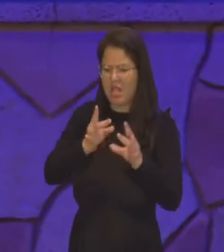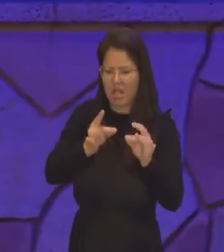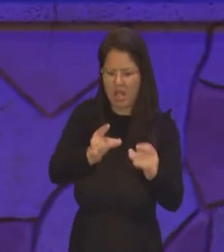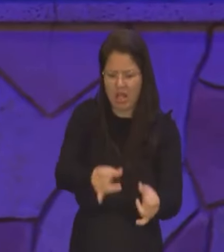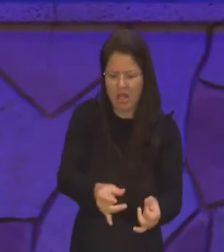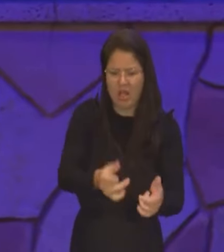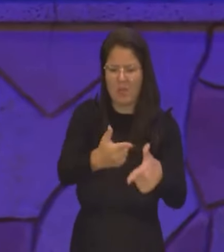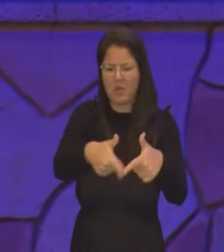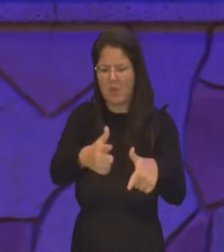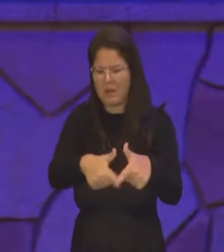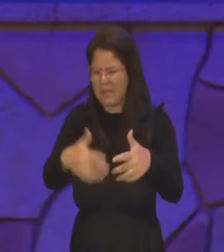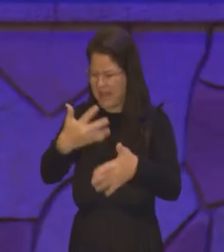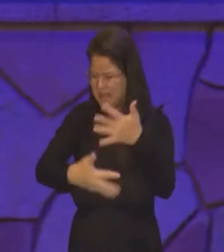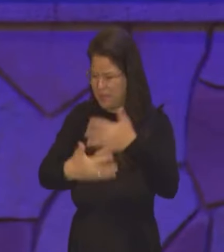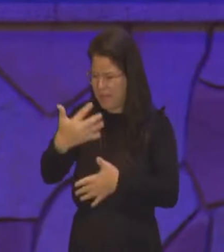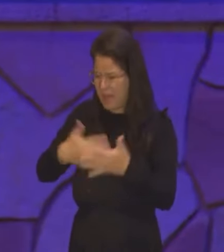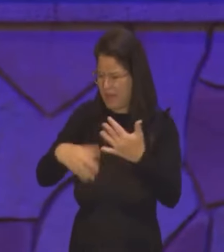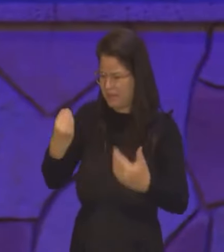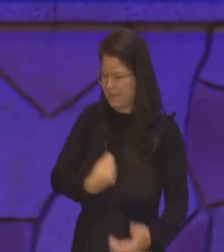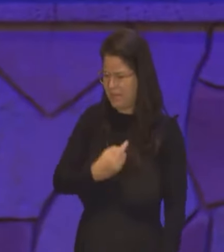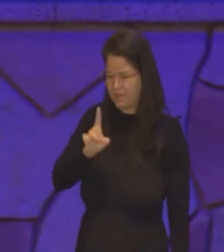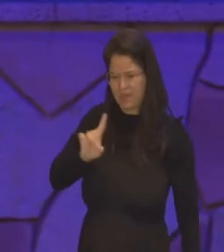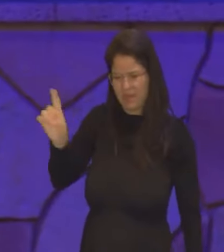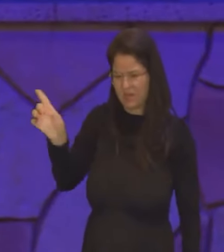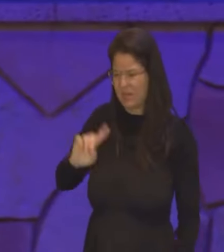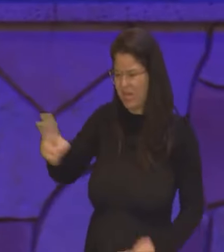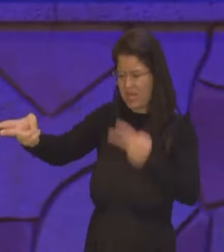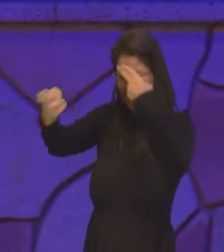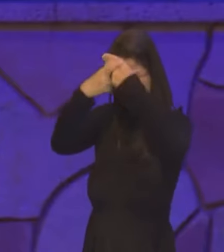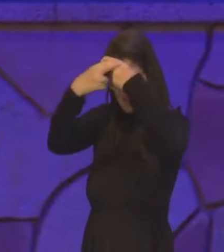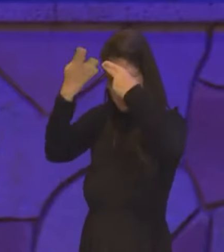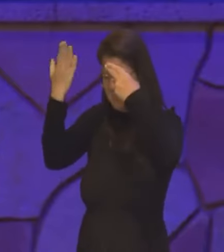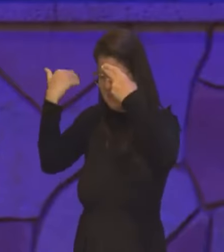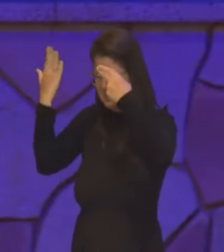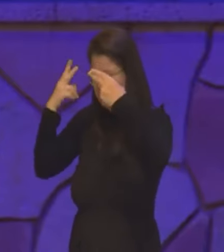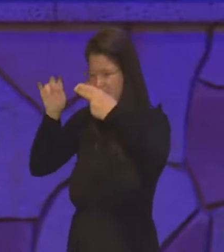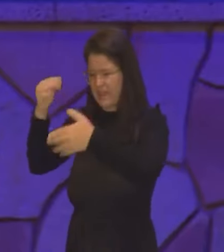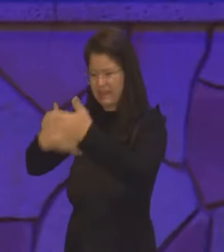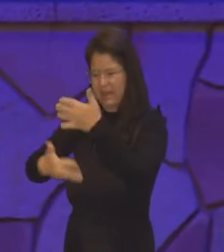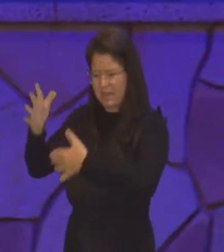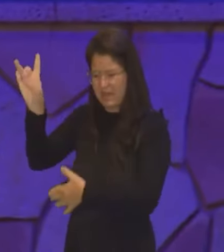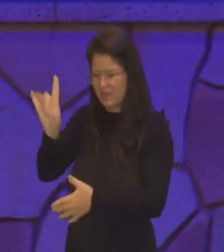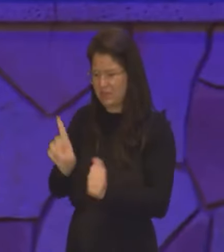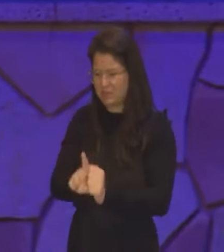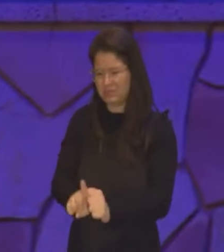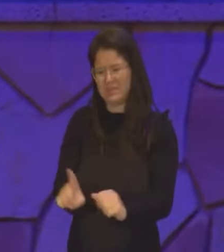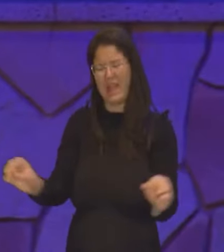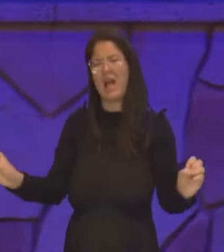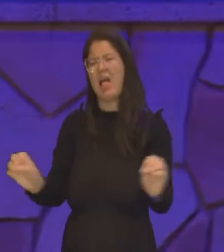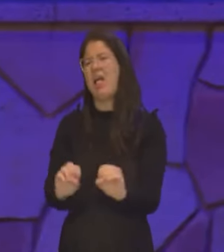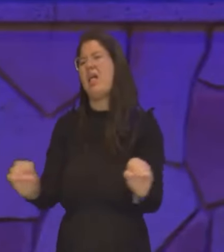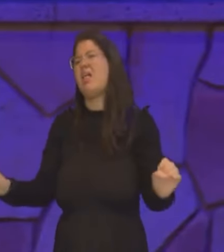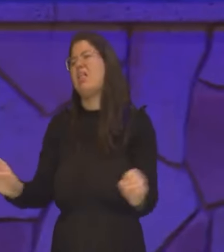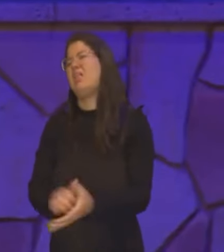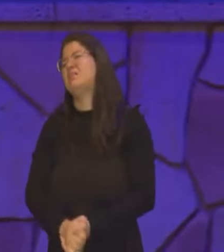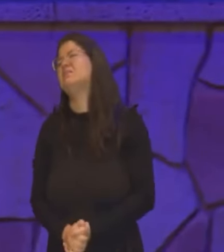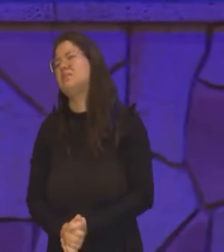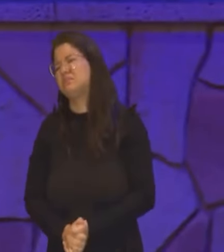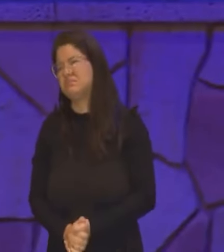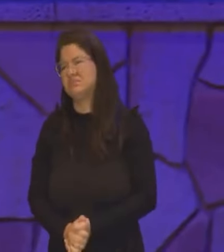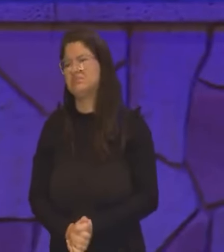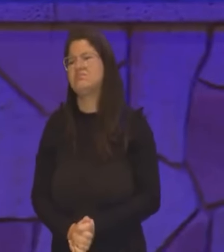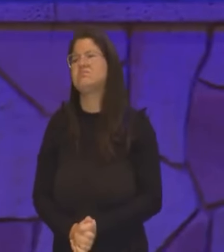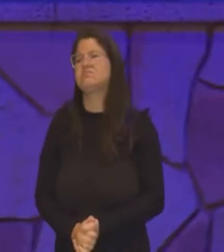Traumas ou lembranças amargas do passado não podem impedir a manifestação de Deus. Os seus pecados